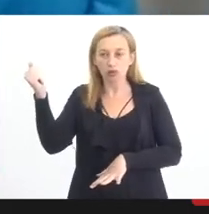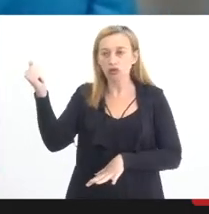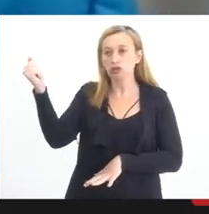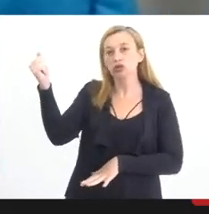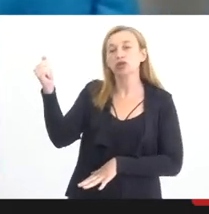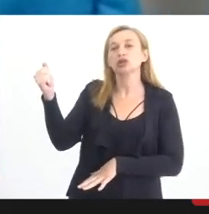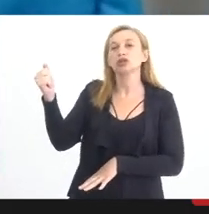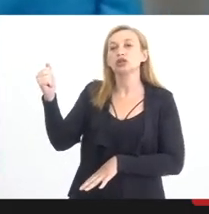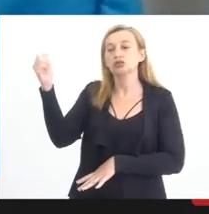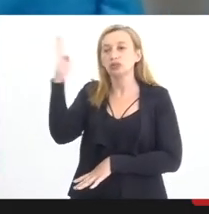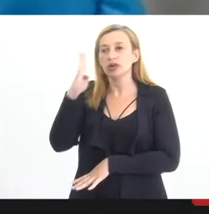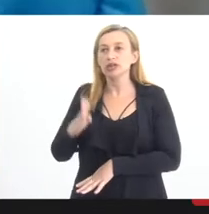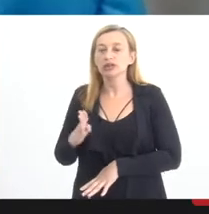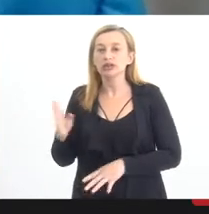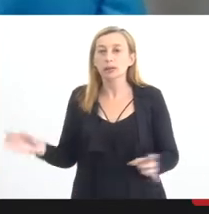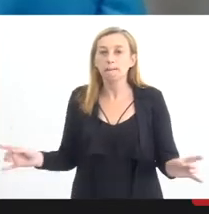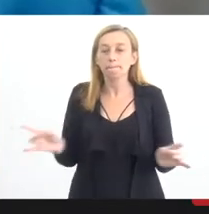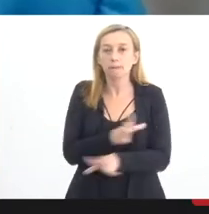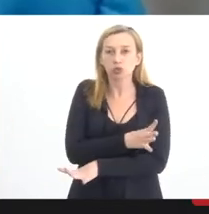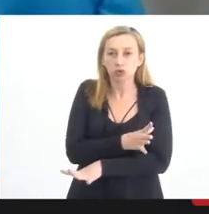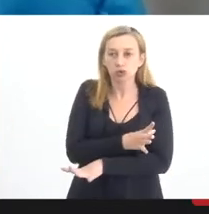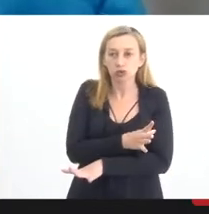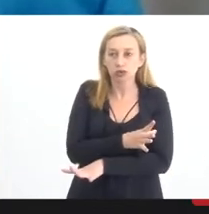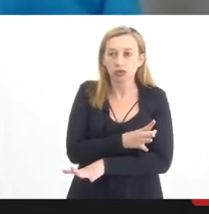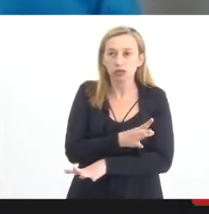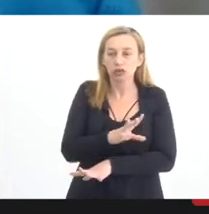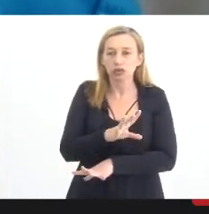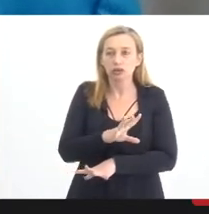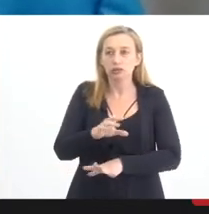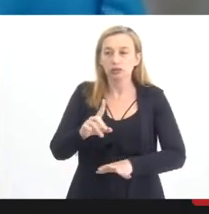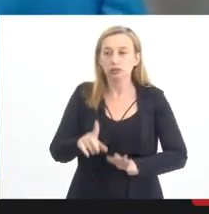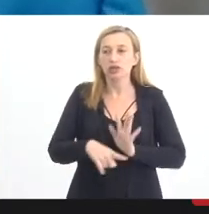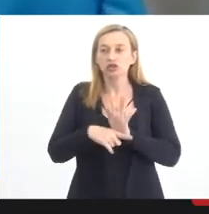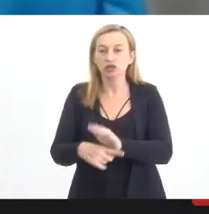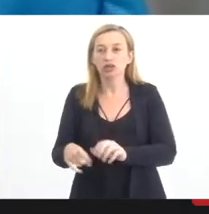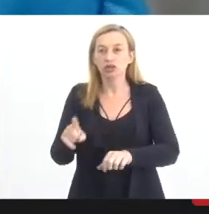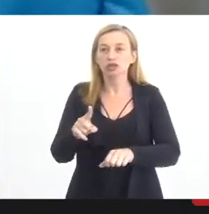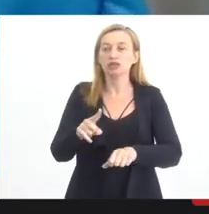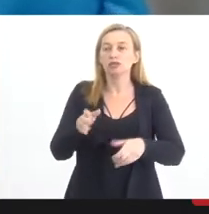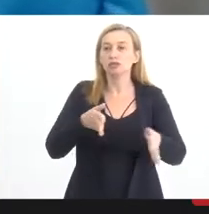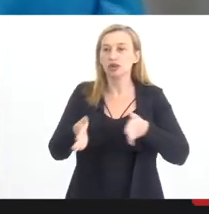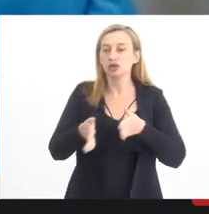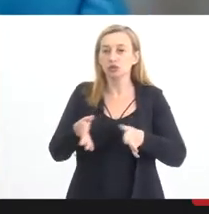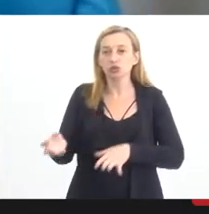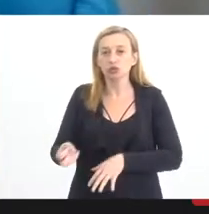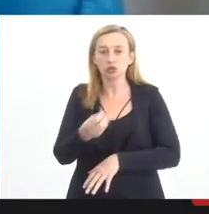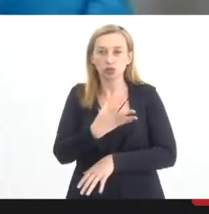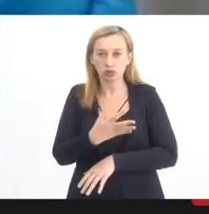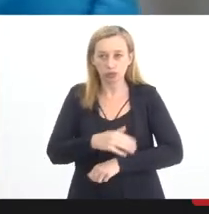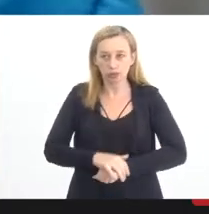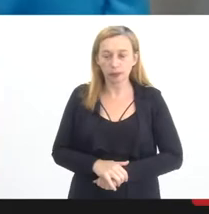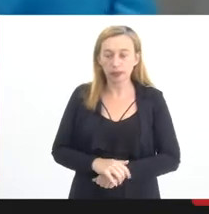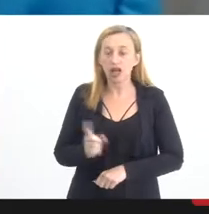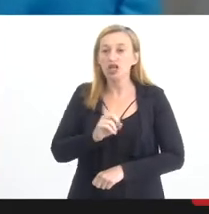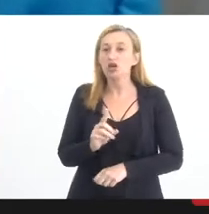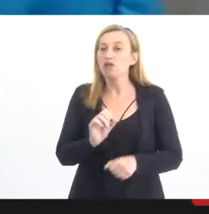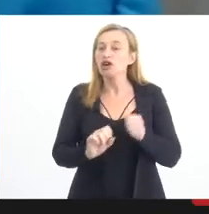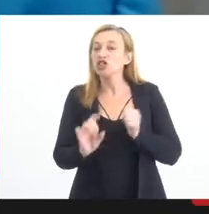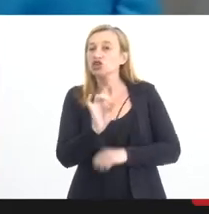está pronta para cumprir essa missão. E não faz isso